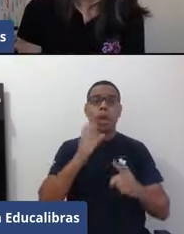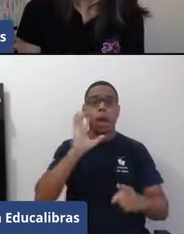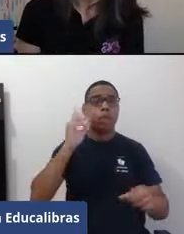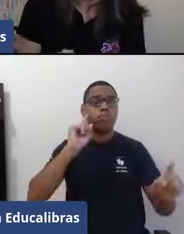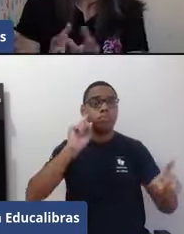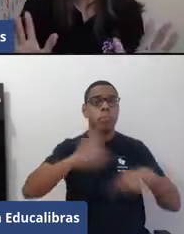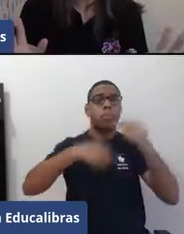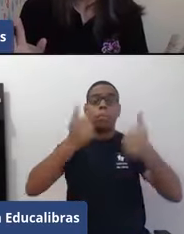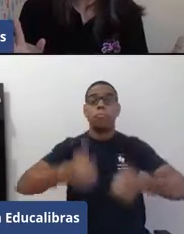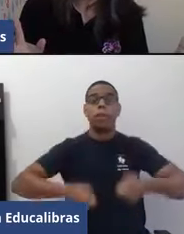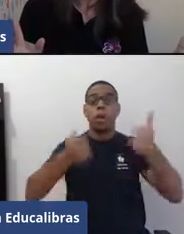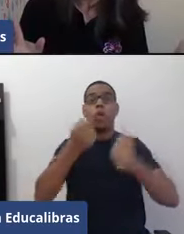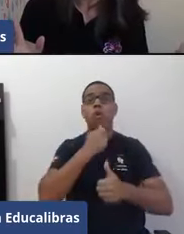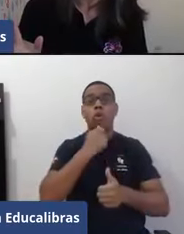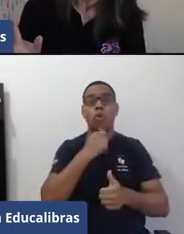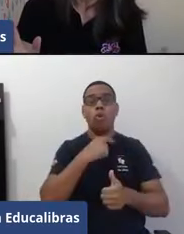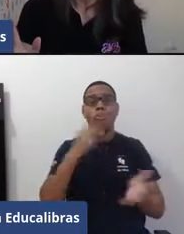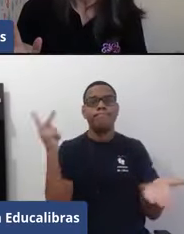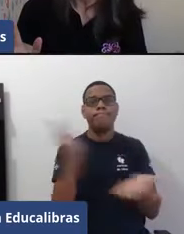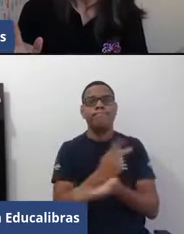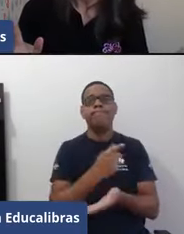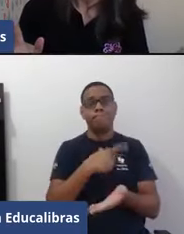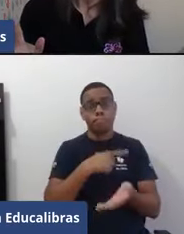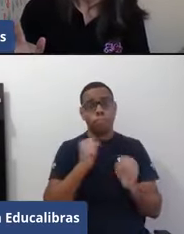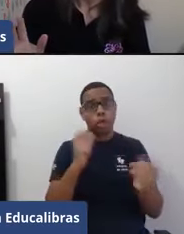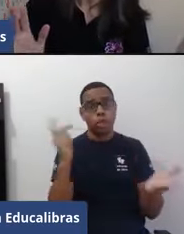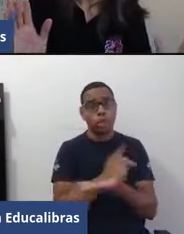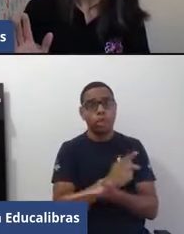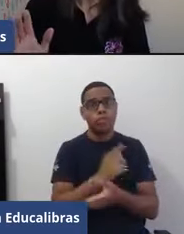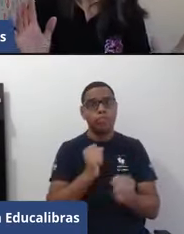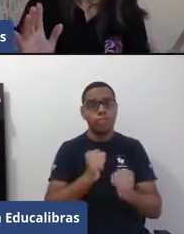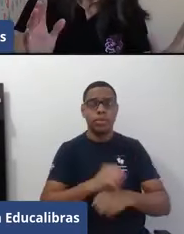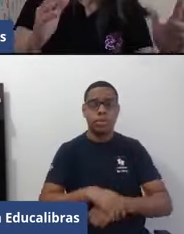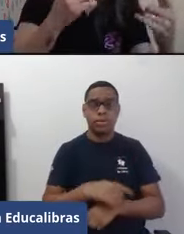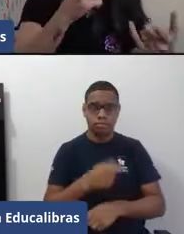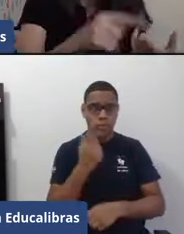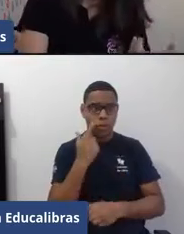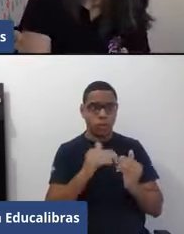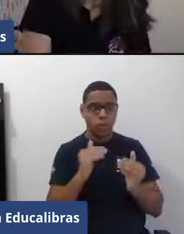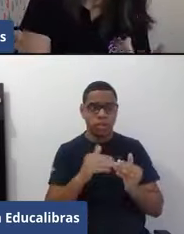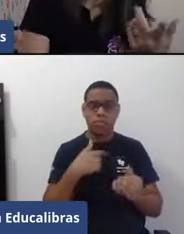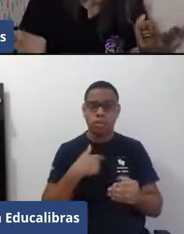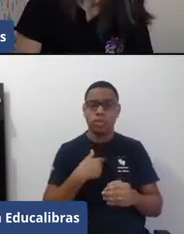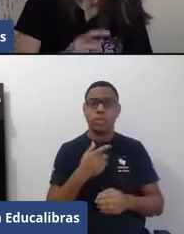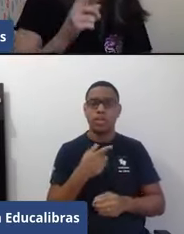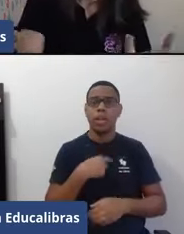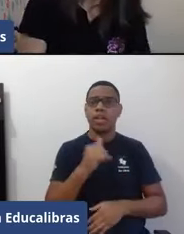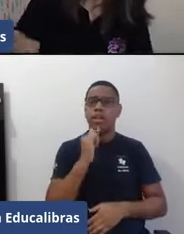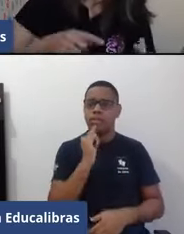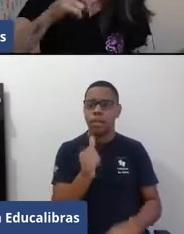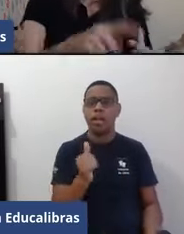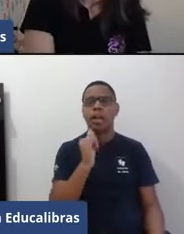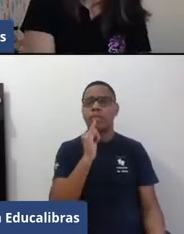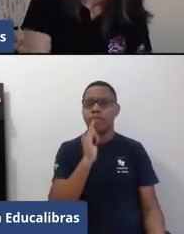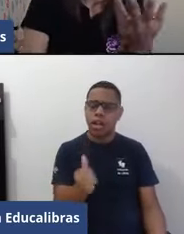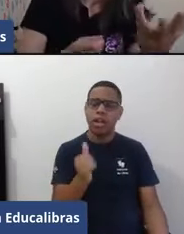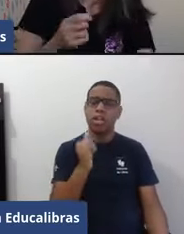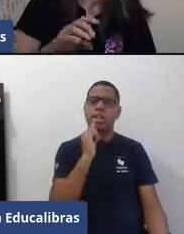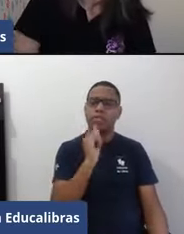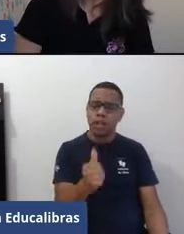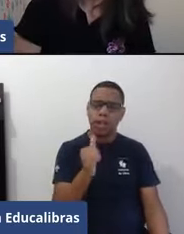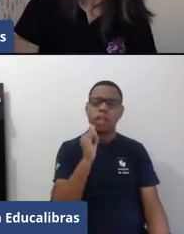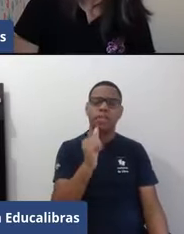precisamos ter? Tem alguma coisa errada na prática. Você concorda? Porque você repete isso a todo tempo.